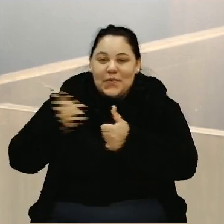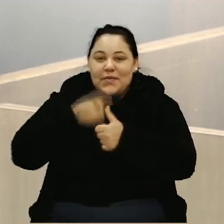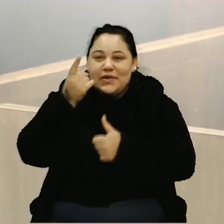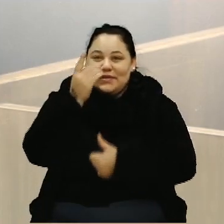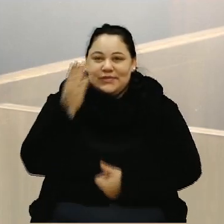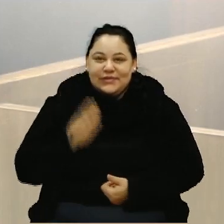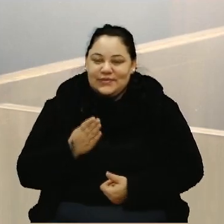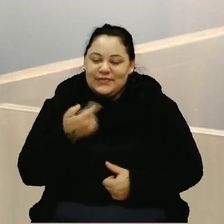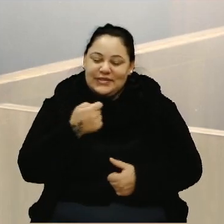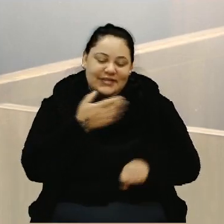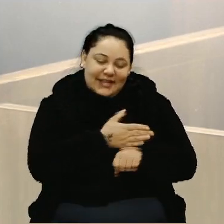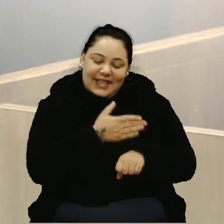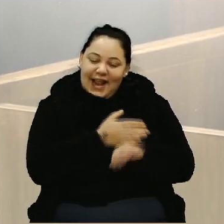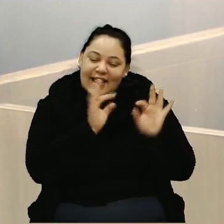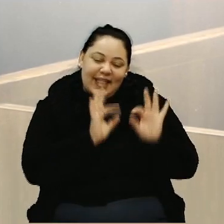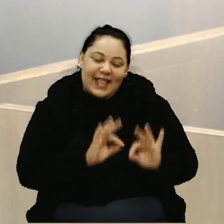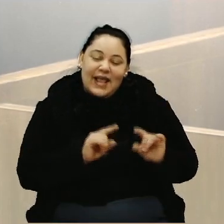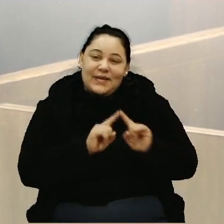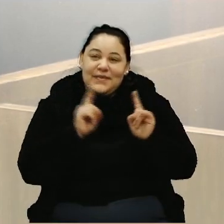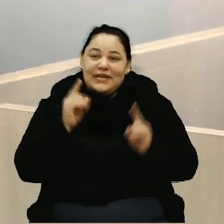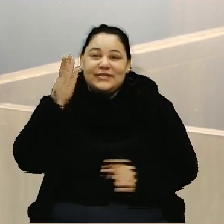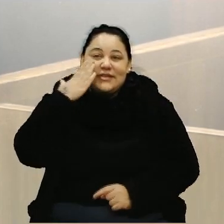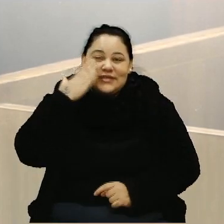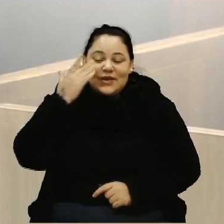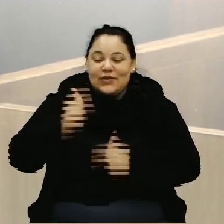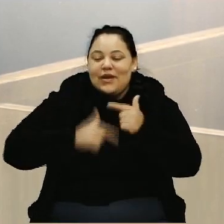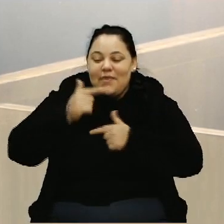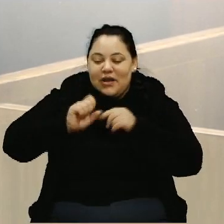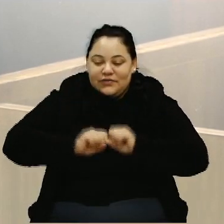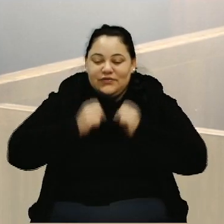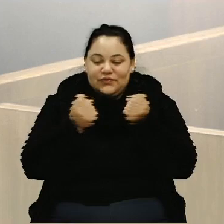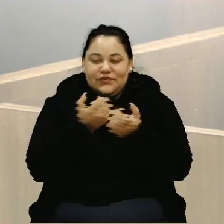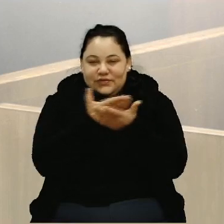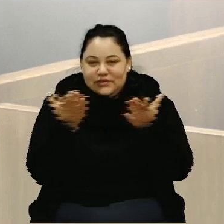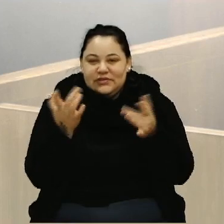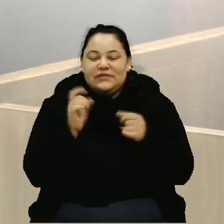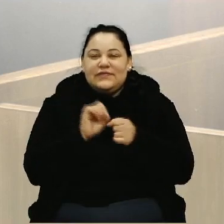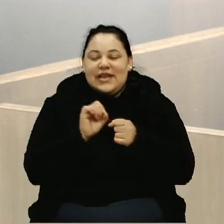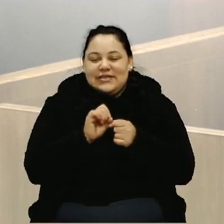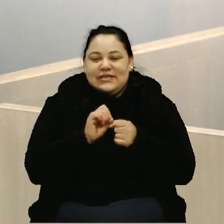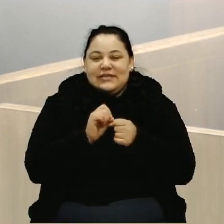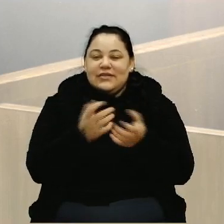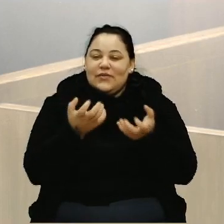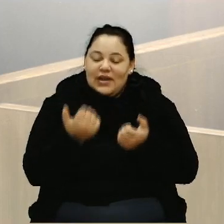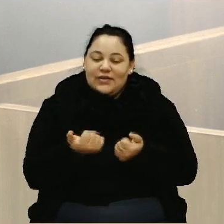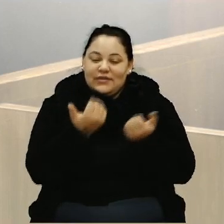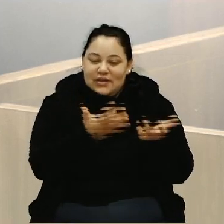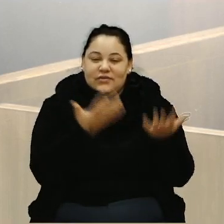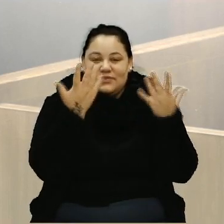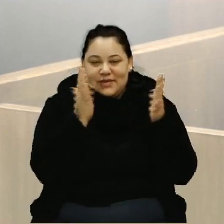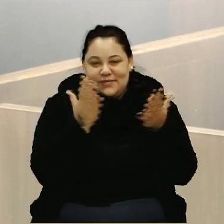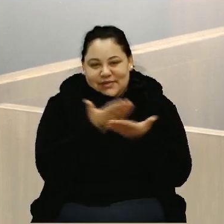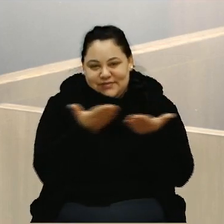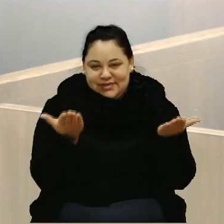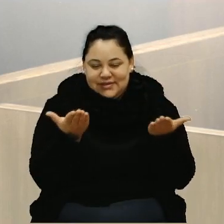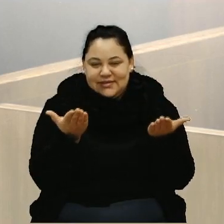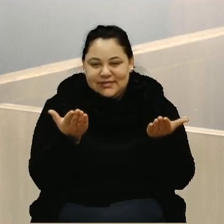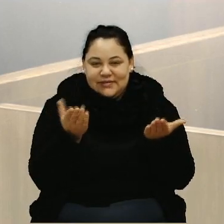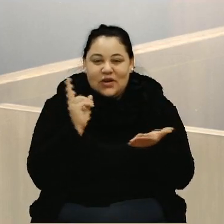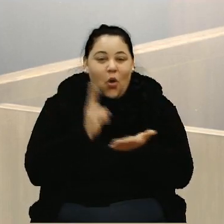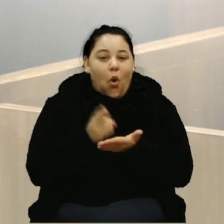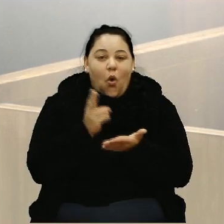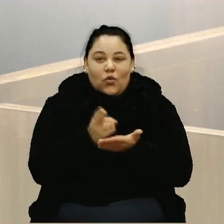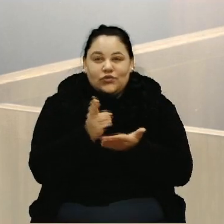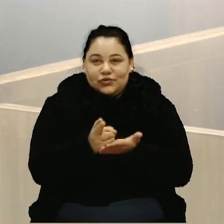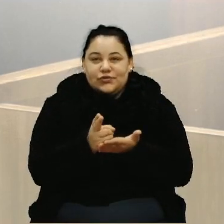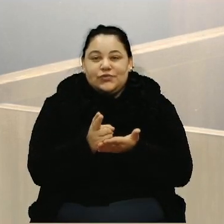entrar em detalhes aqui, mas eu sei o trabalho e esforço que vocês fazem. Então, eu quero dar os parabéns a vocês, né? E que continuem trazendo